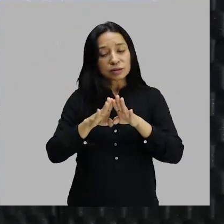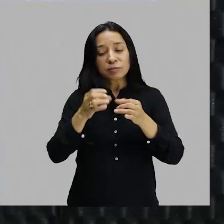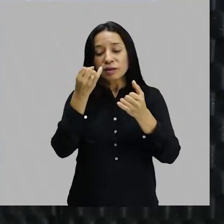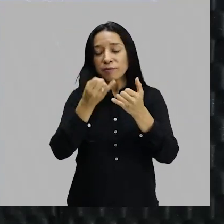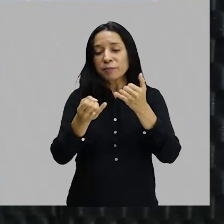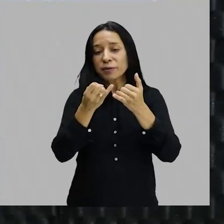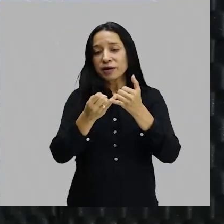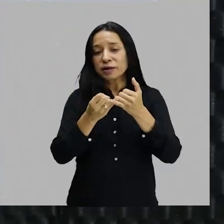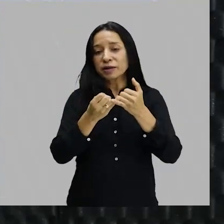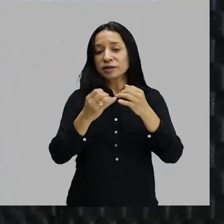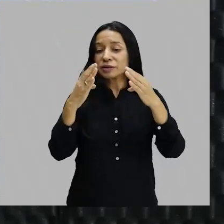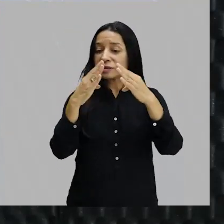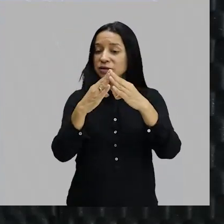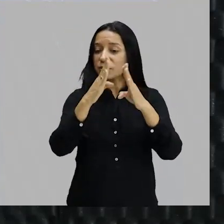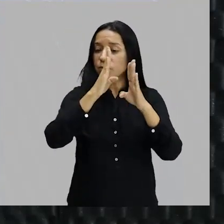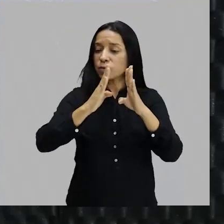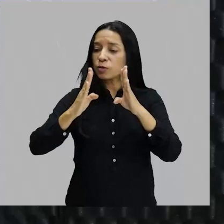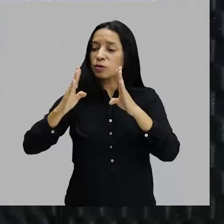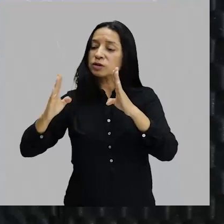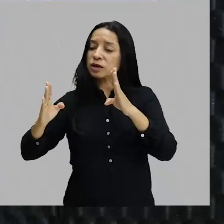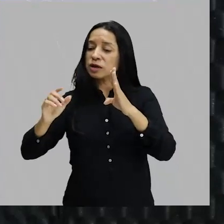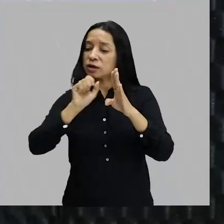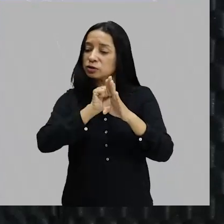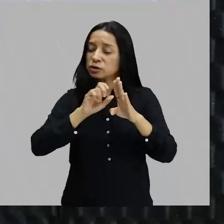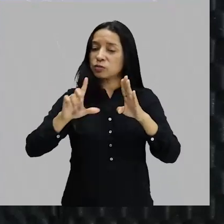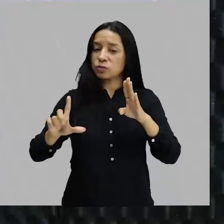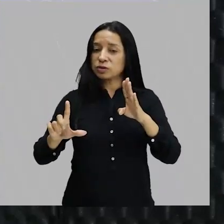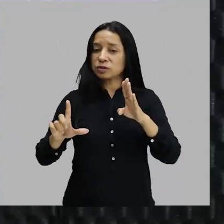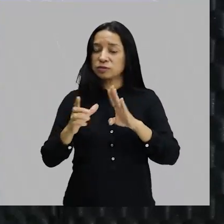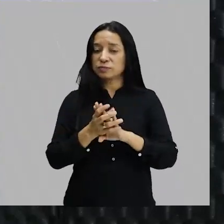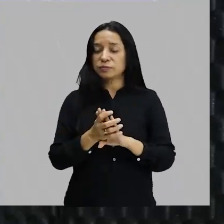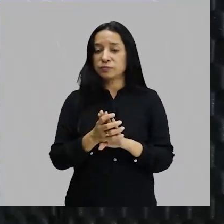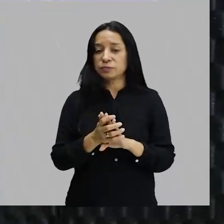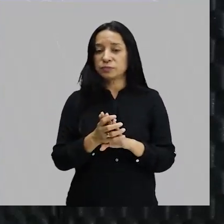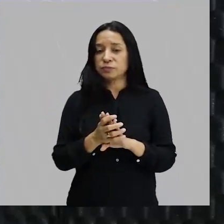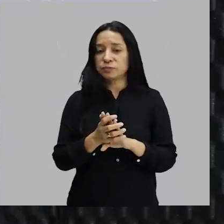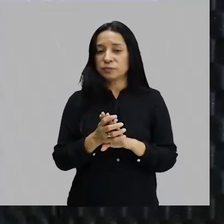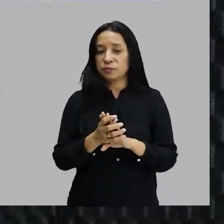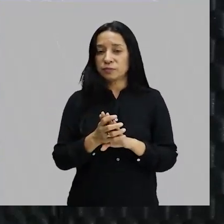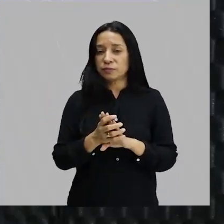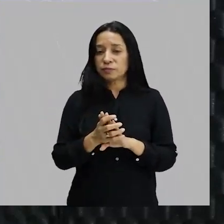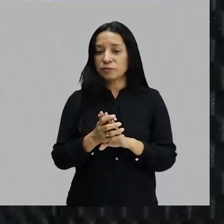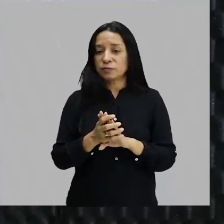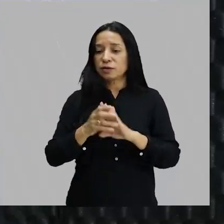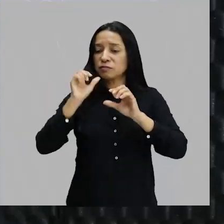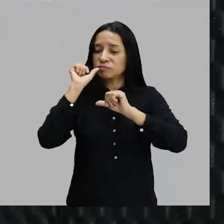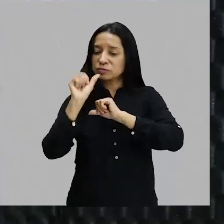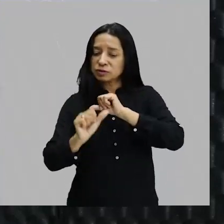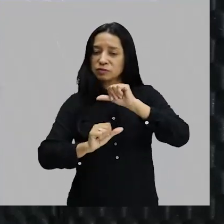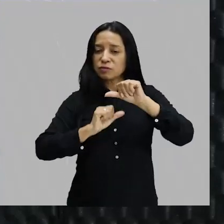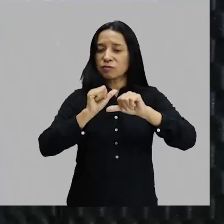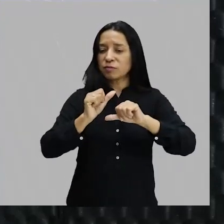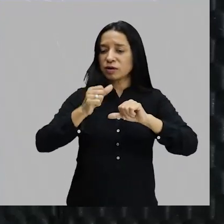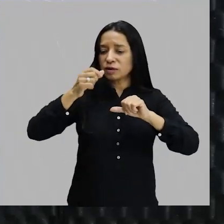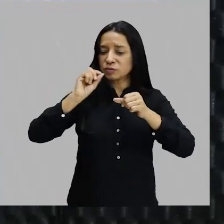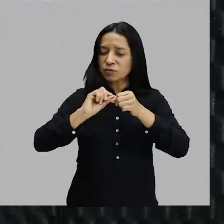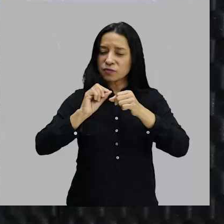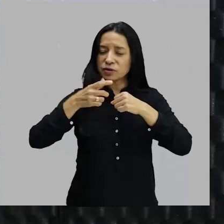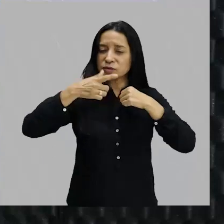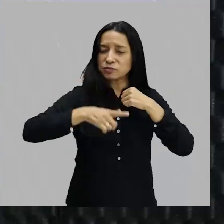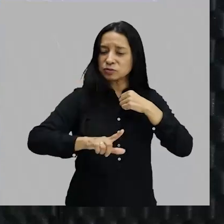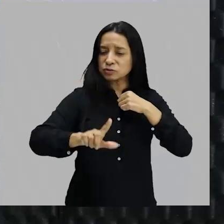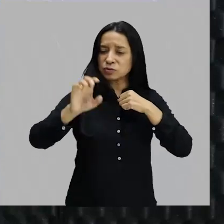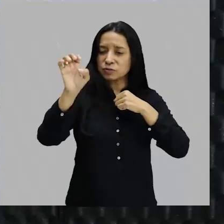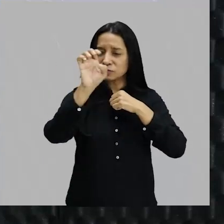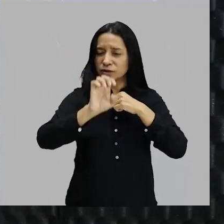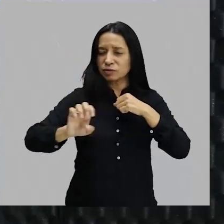Leite, aqui de São Luís do Maranhão? Pois é, para você ter uma noção, isso aqui foi refeito no Renascimento, vai ser refeito no século XIX na